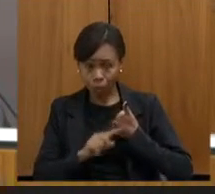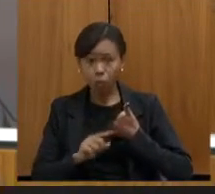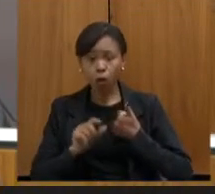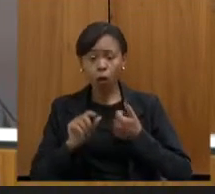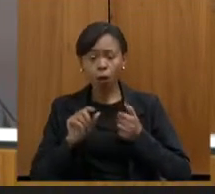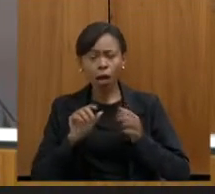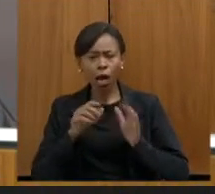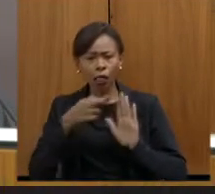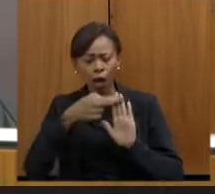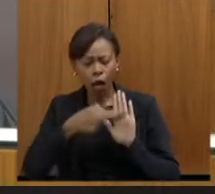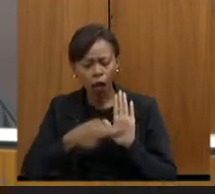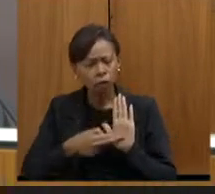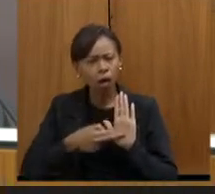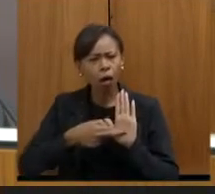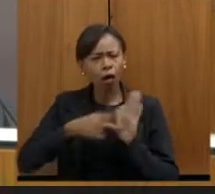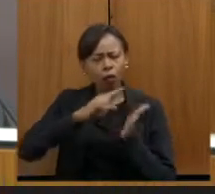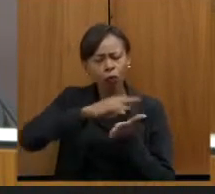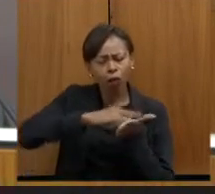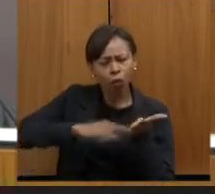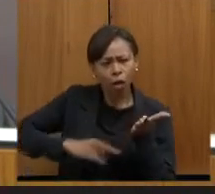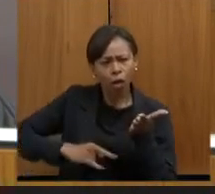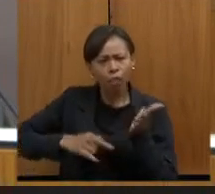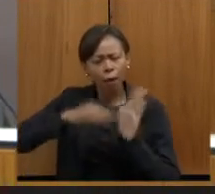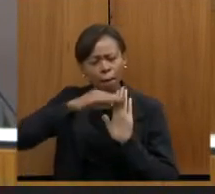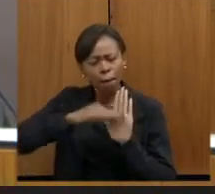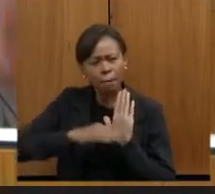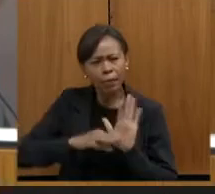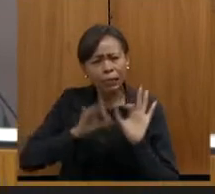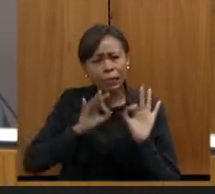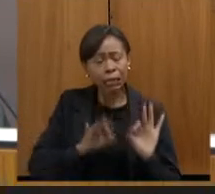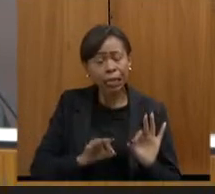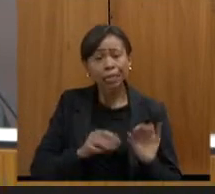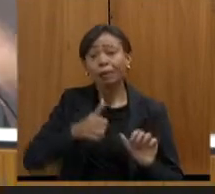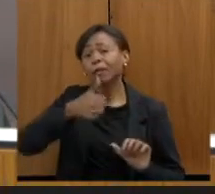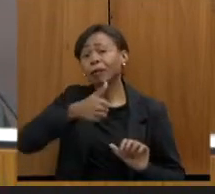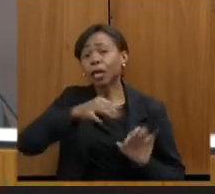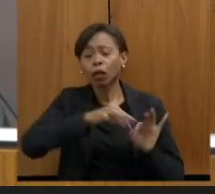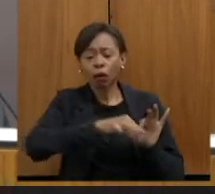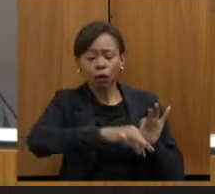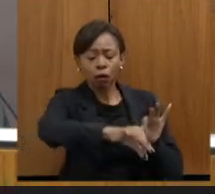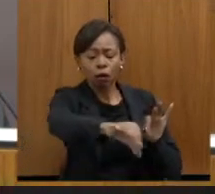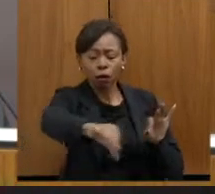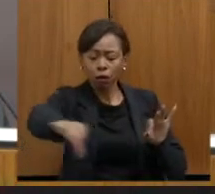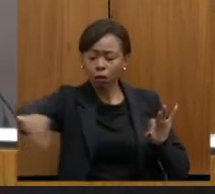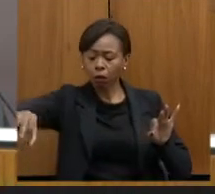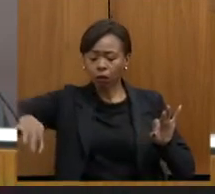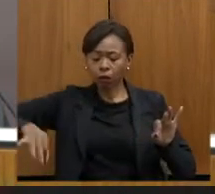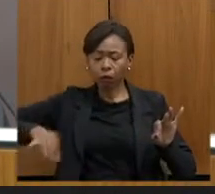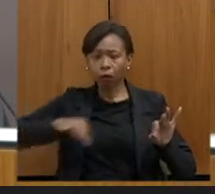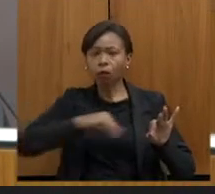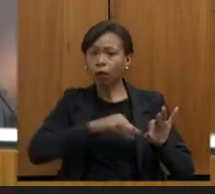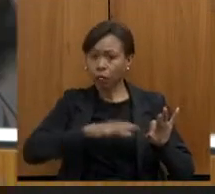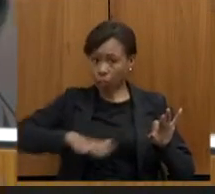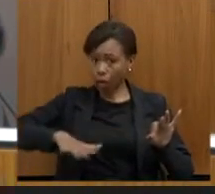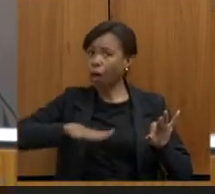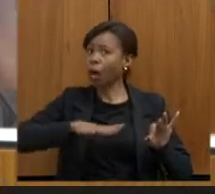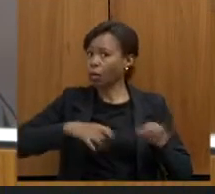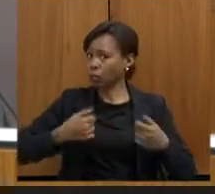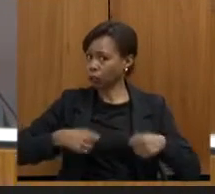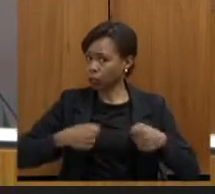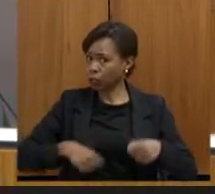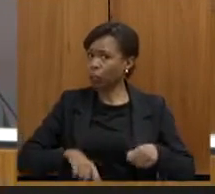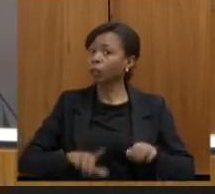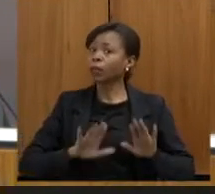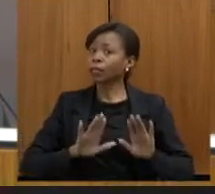é exatamente a questão da medição da área, essa delimitação. E, mais até do que a Lei 13.4b5, tem um